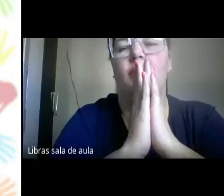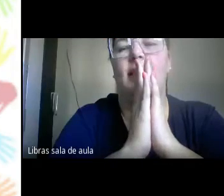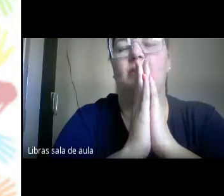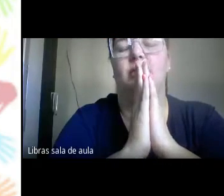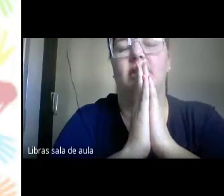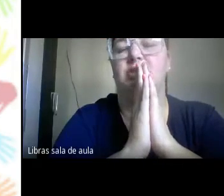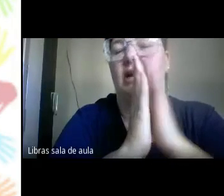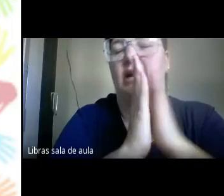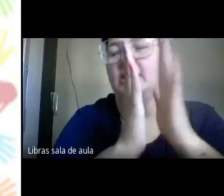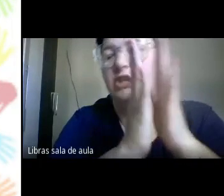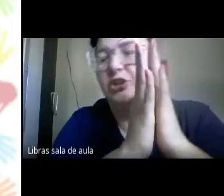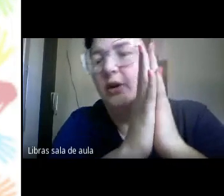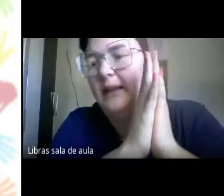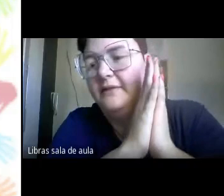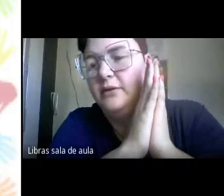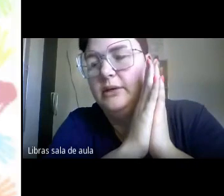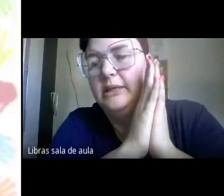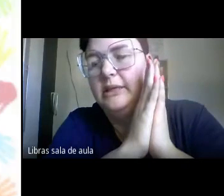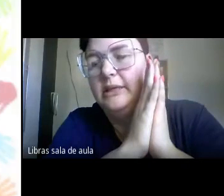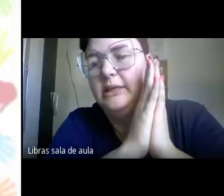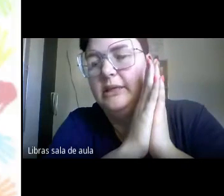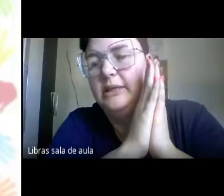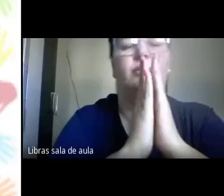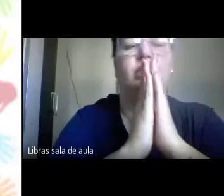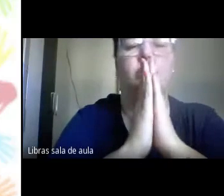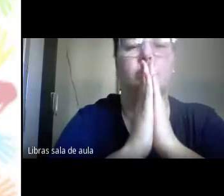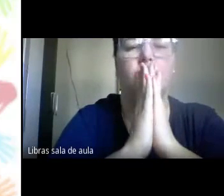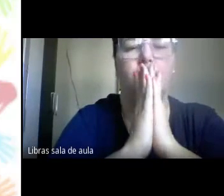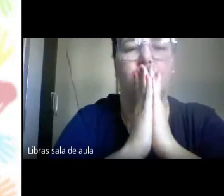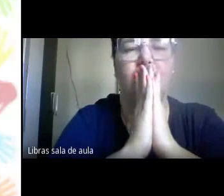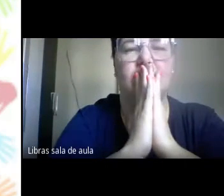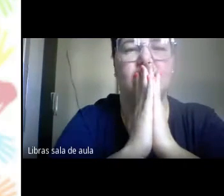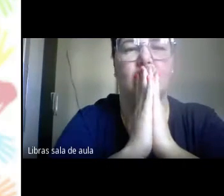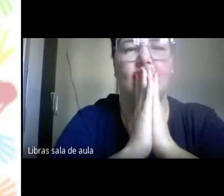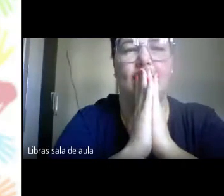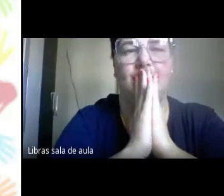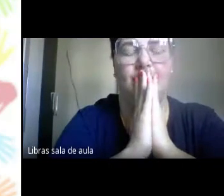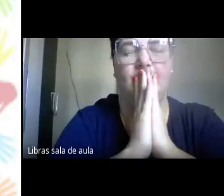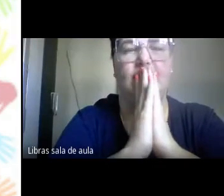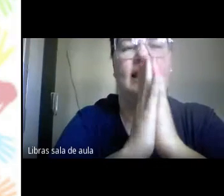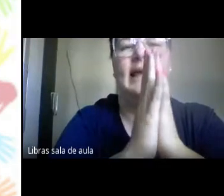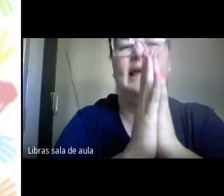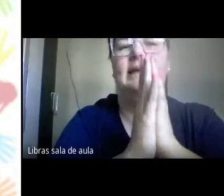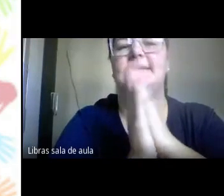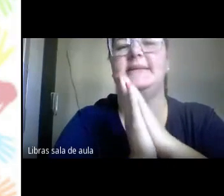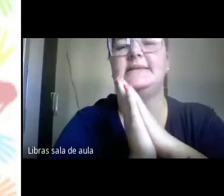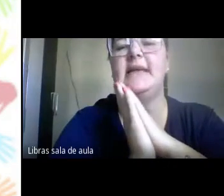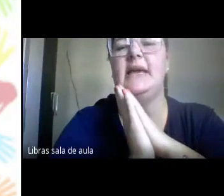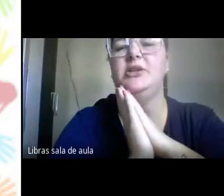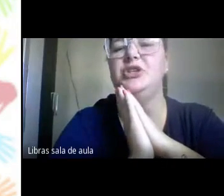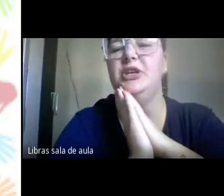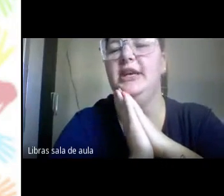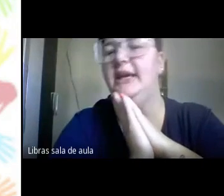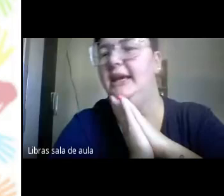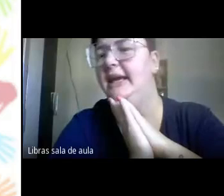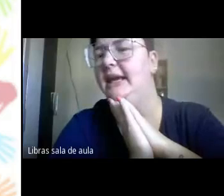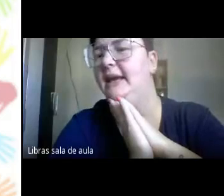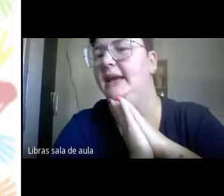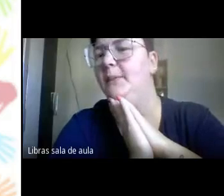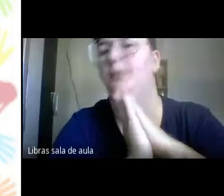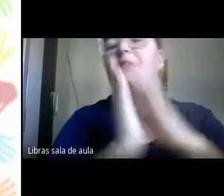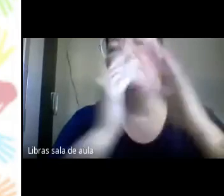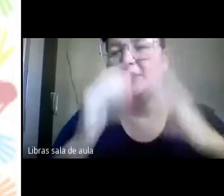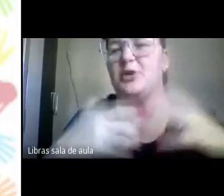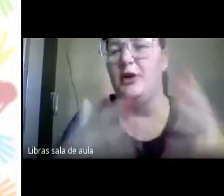No momento que, já te dou a palavra, Luana, no momento que o professor, né, ele se